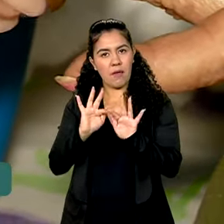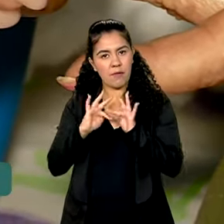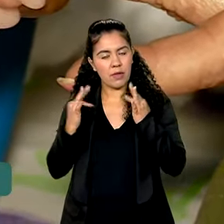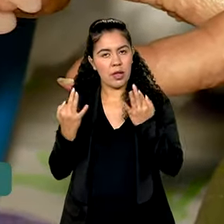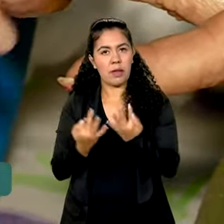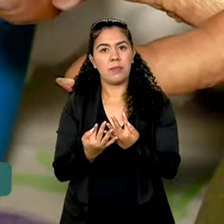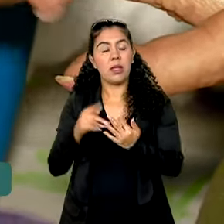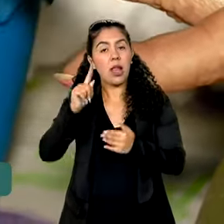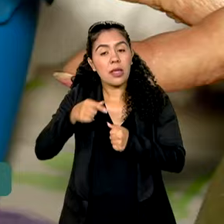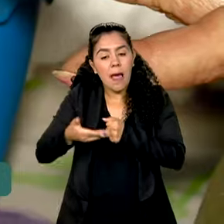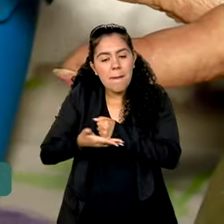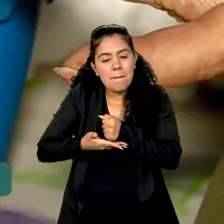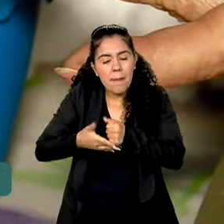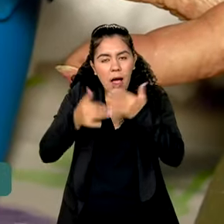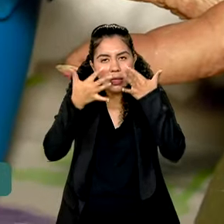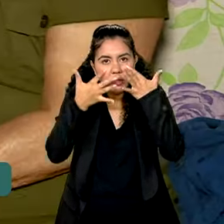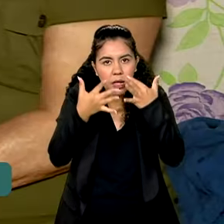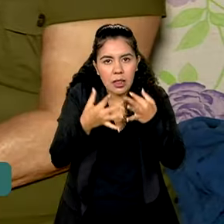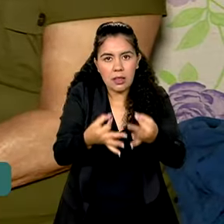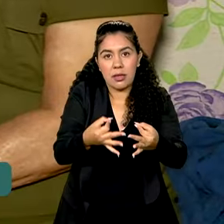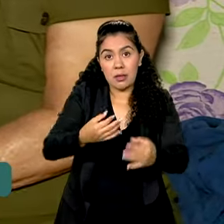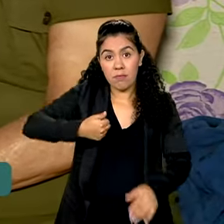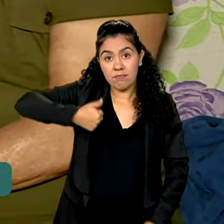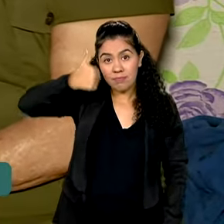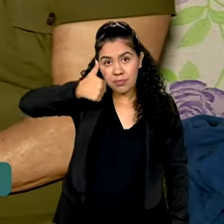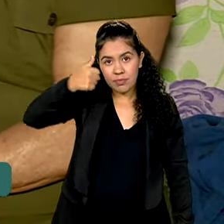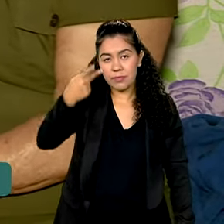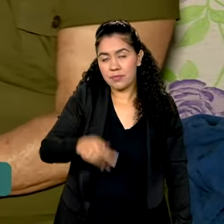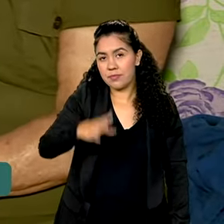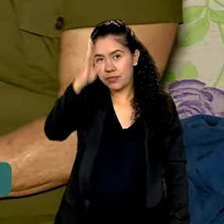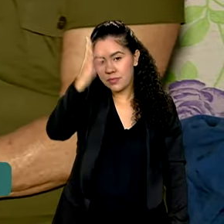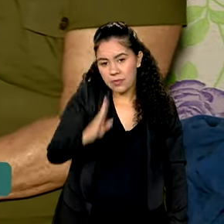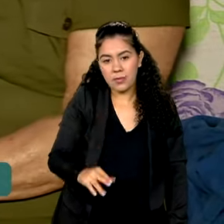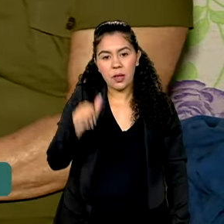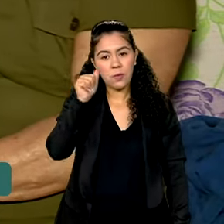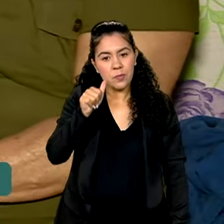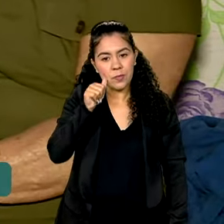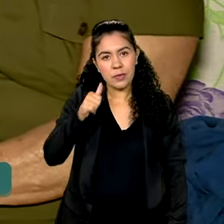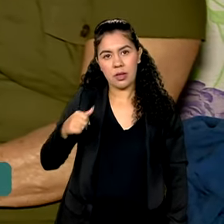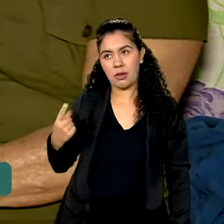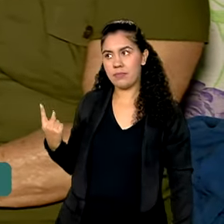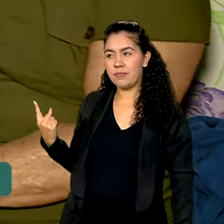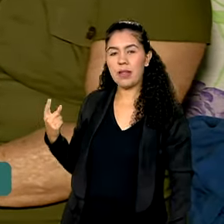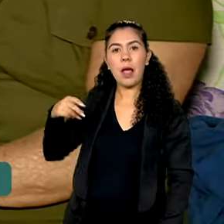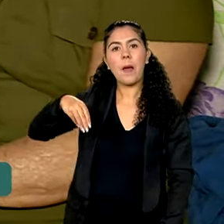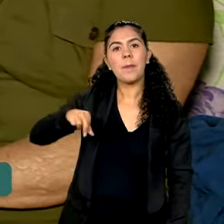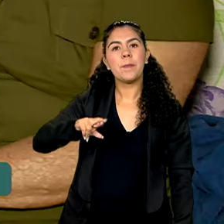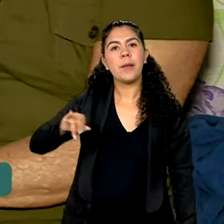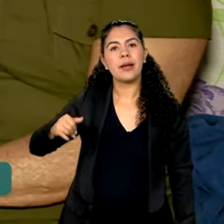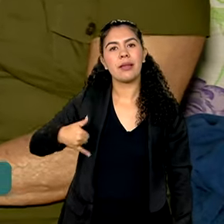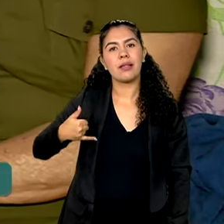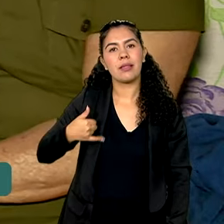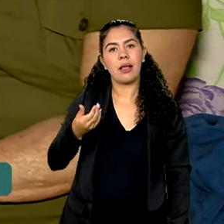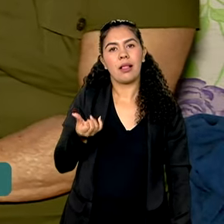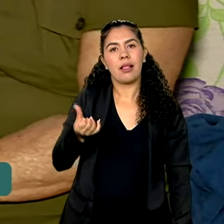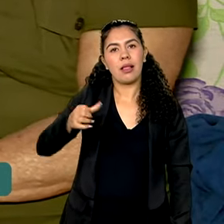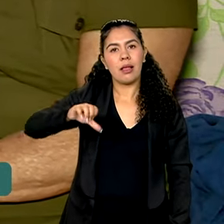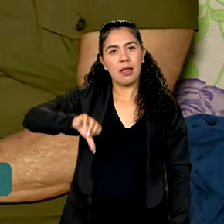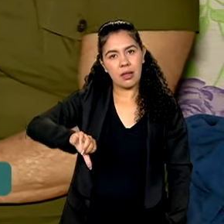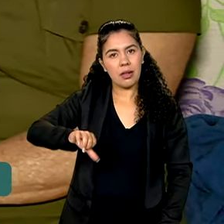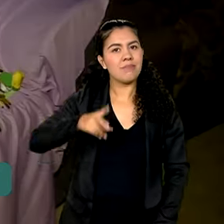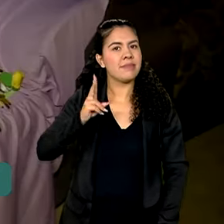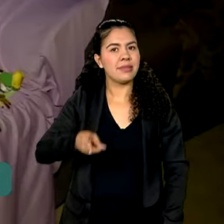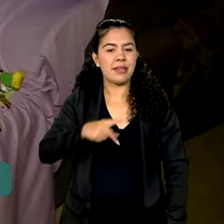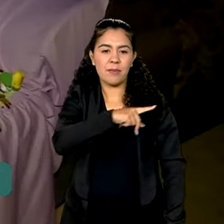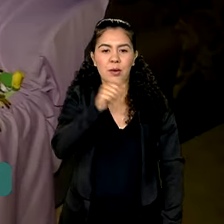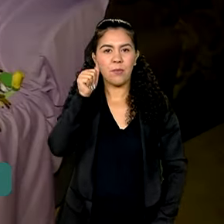da atenção primária no Brasil. Dona Maria José, de 69 anos, recebe sempre a visita de